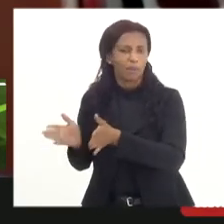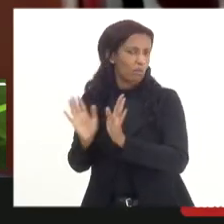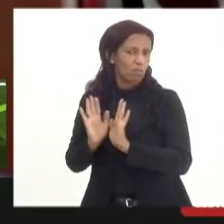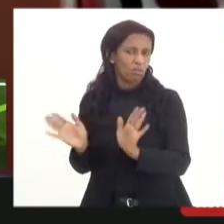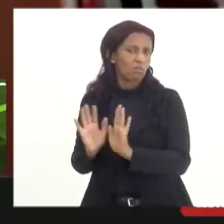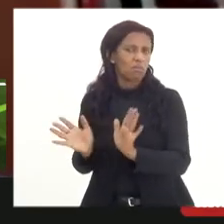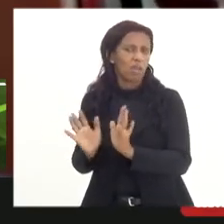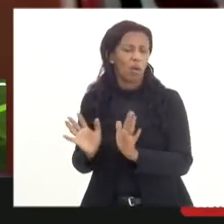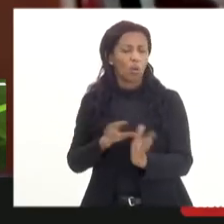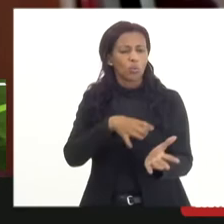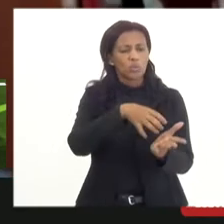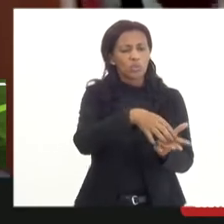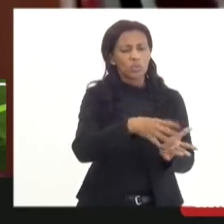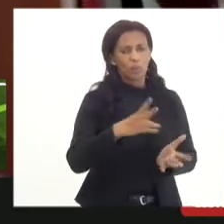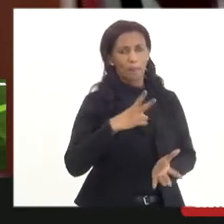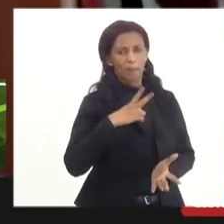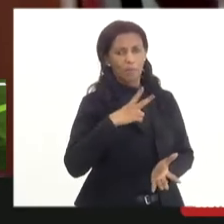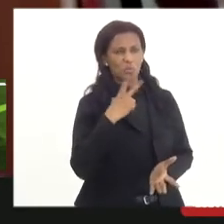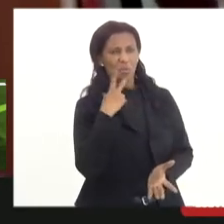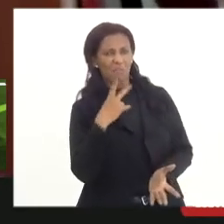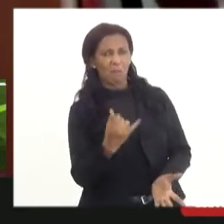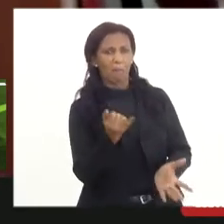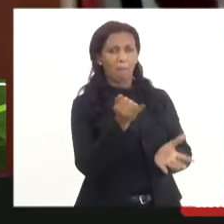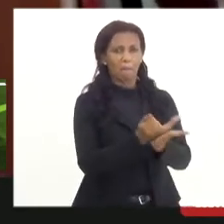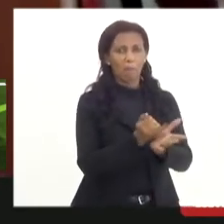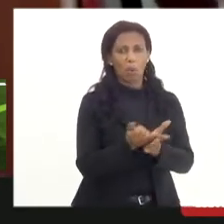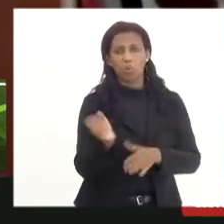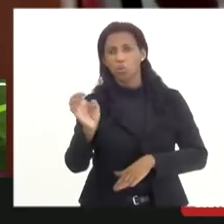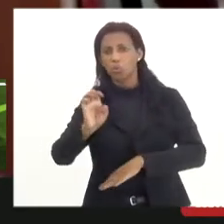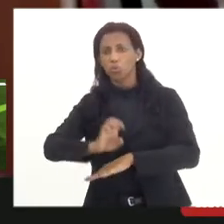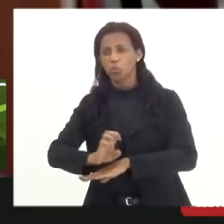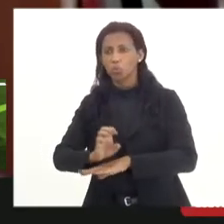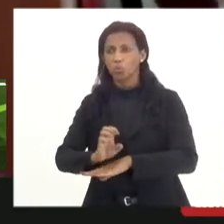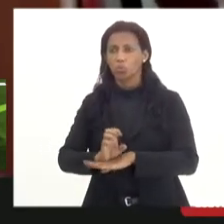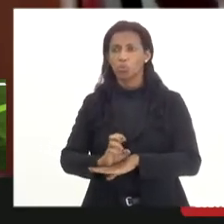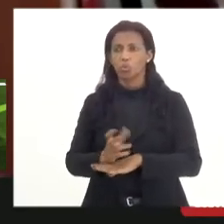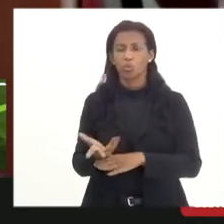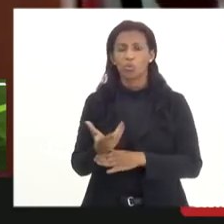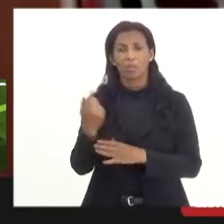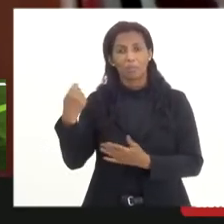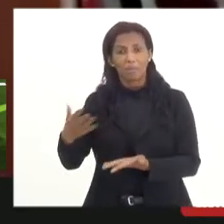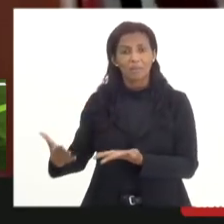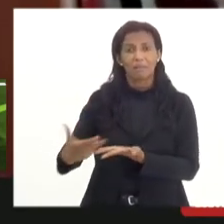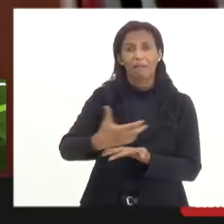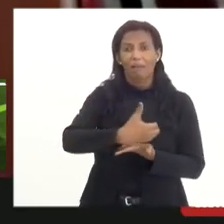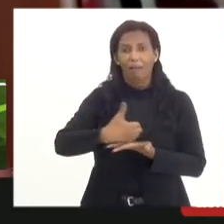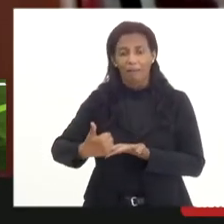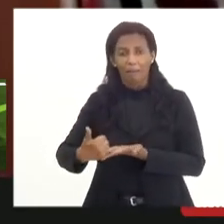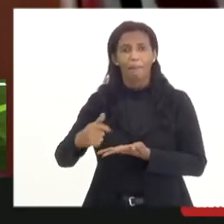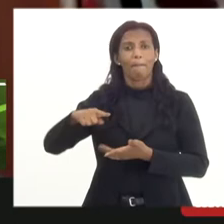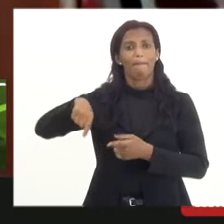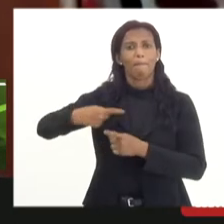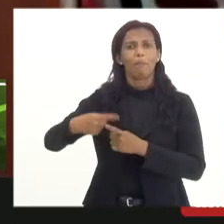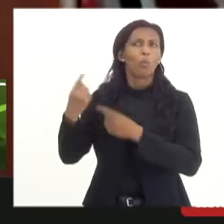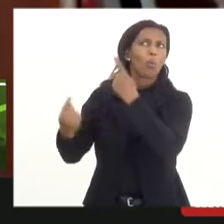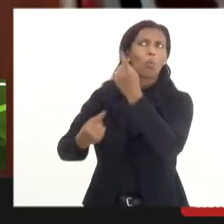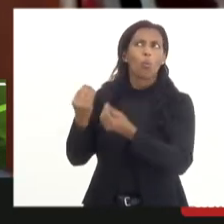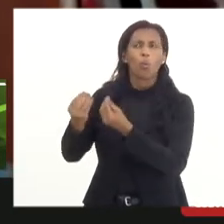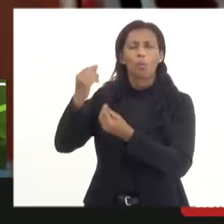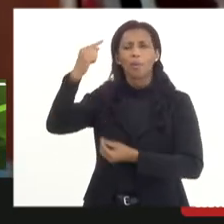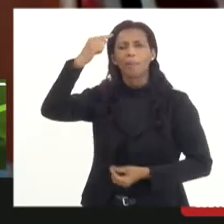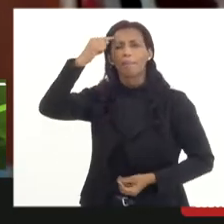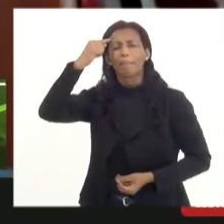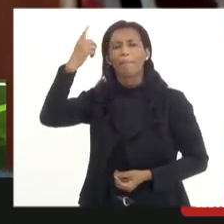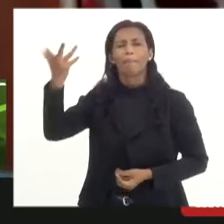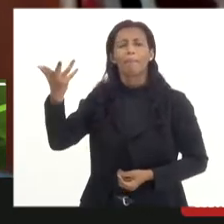Do setor privado reclamando de imposto, o Estado pegando e precisando arrecadar mais, e como é que a gente pensa, quais